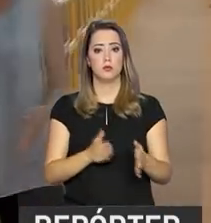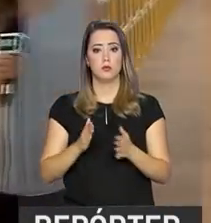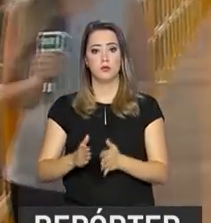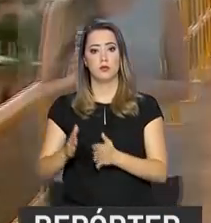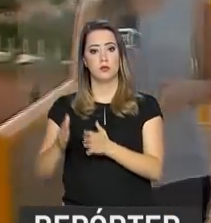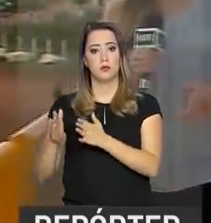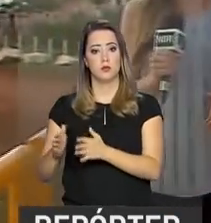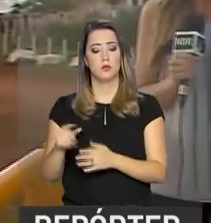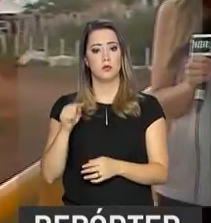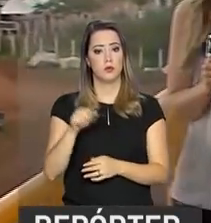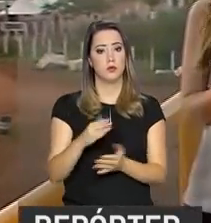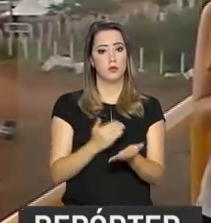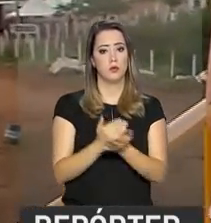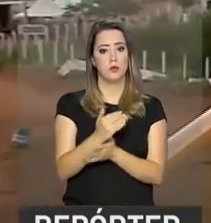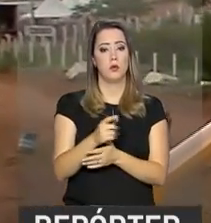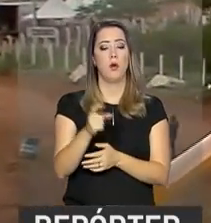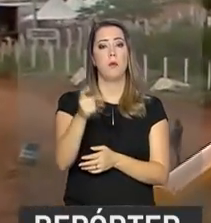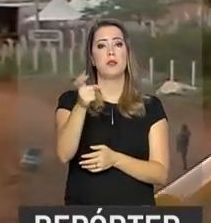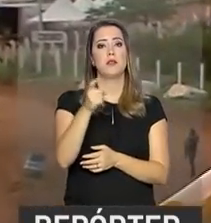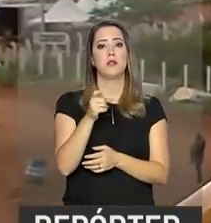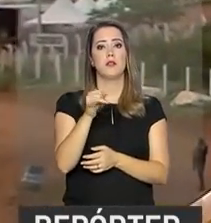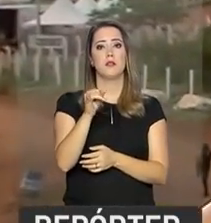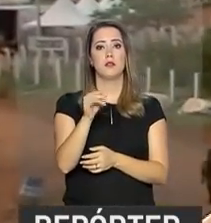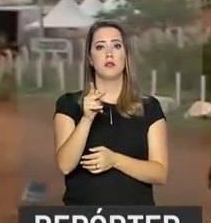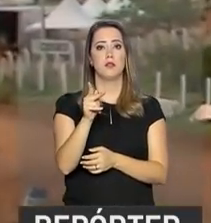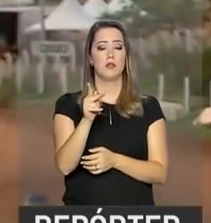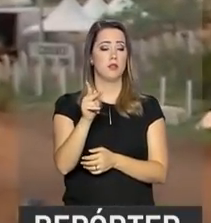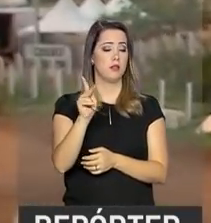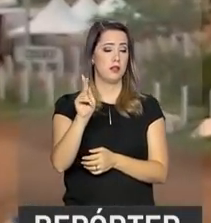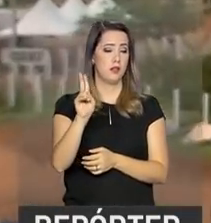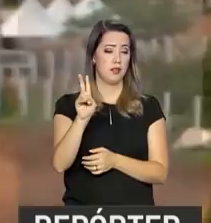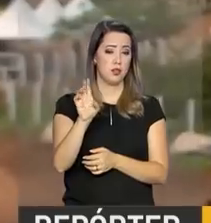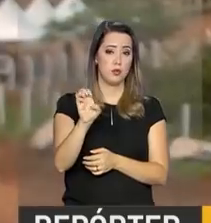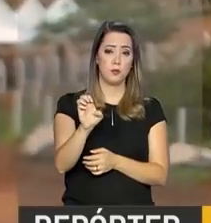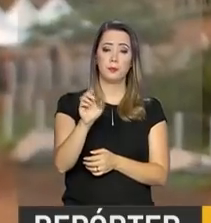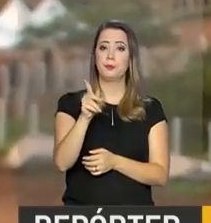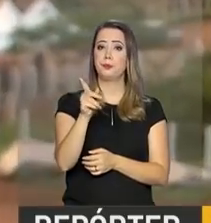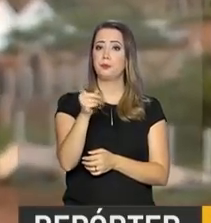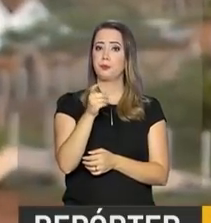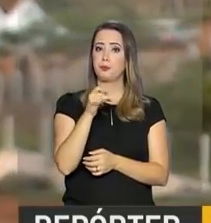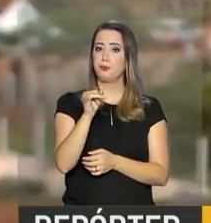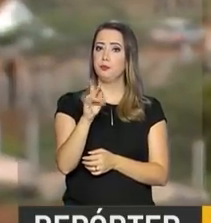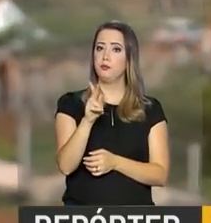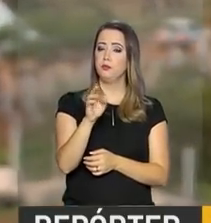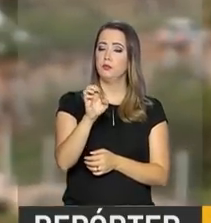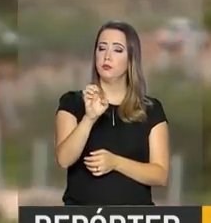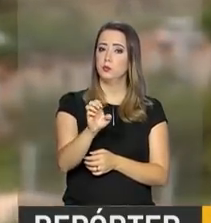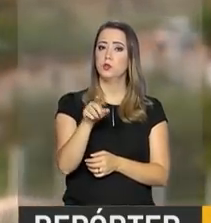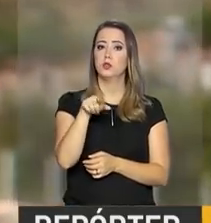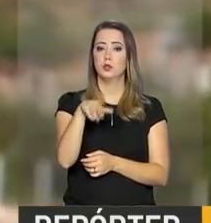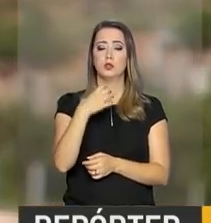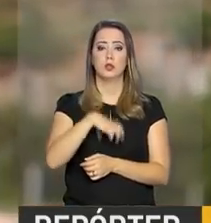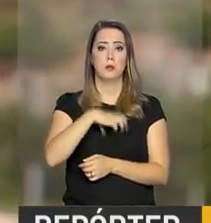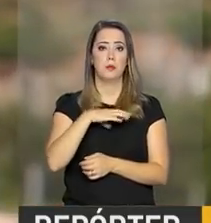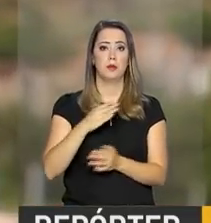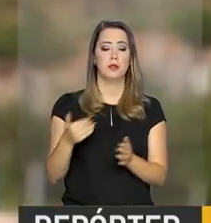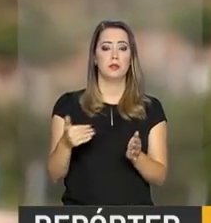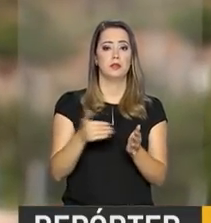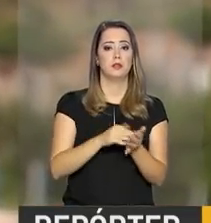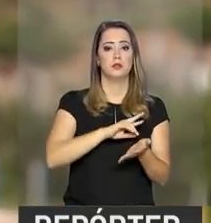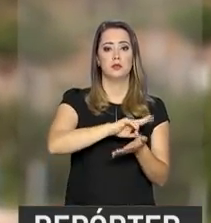aqui em xique-xique na bahia e vai até itaguaçu no mesmo estado até agora foram investidos